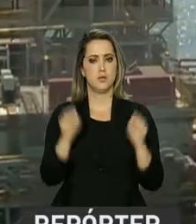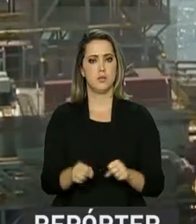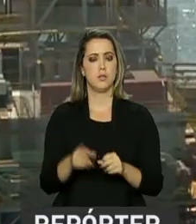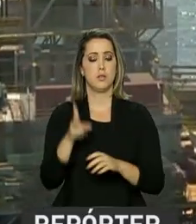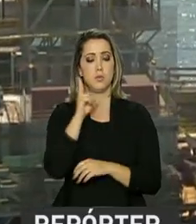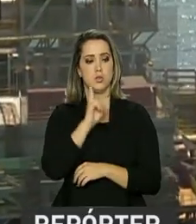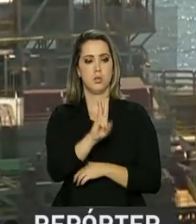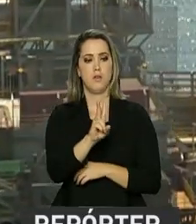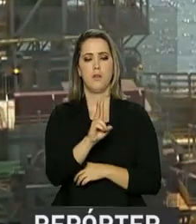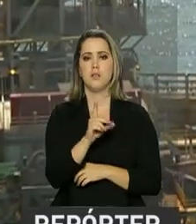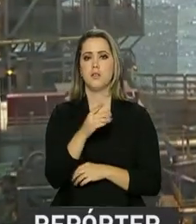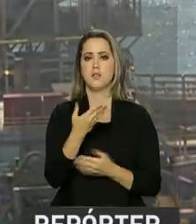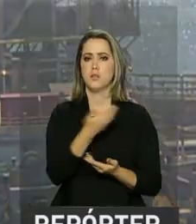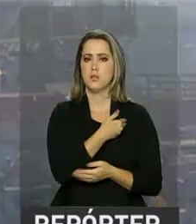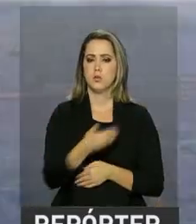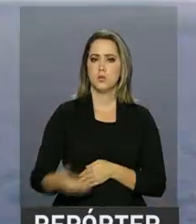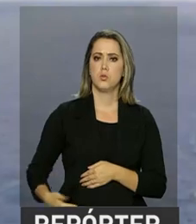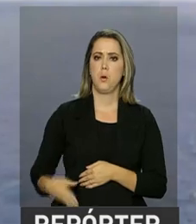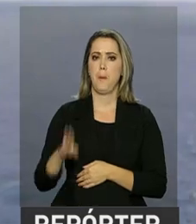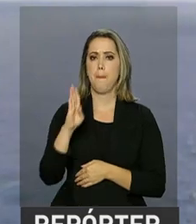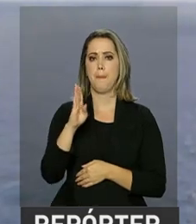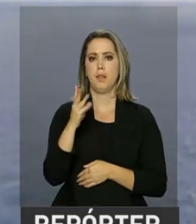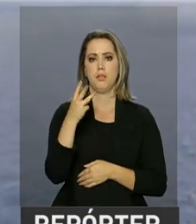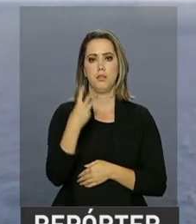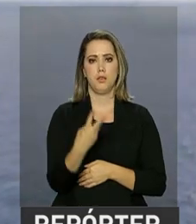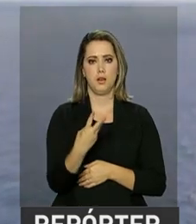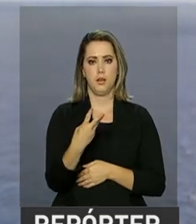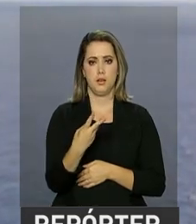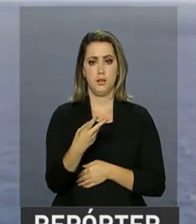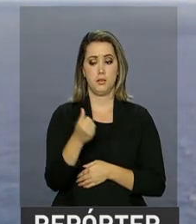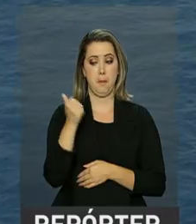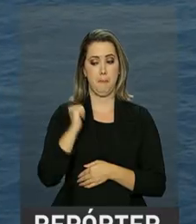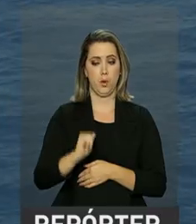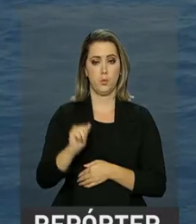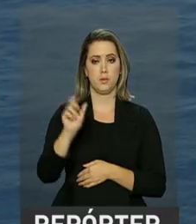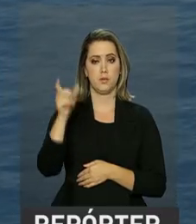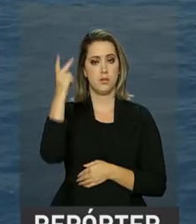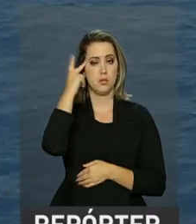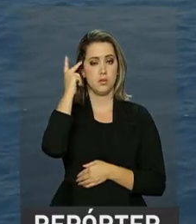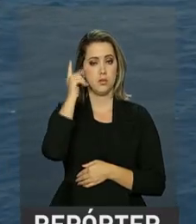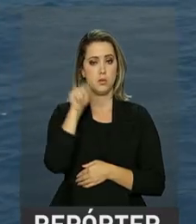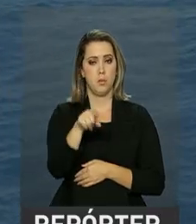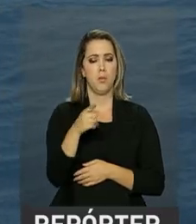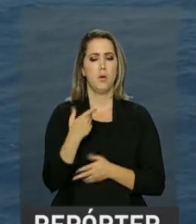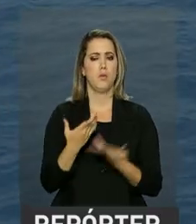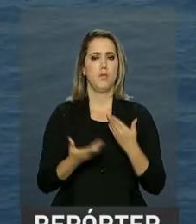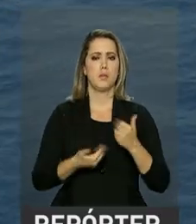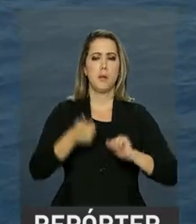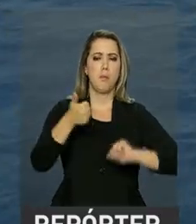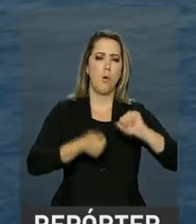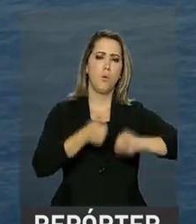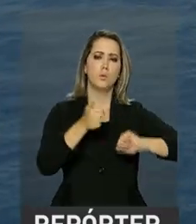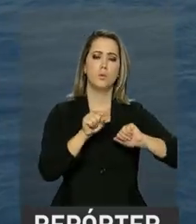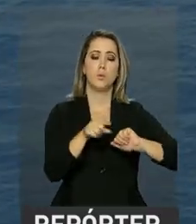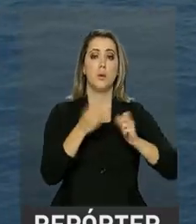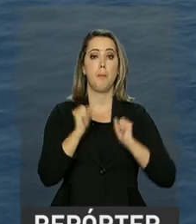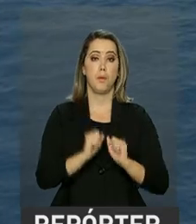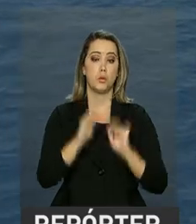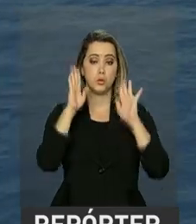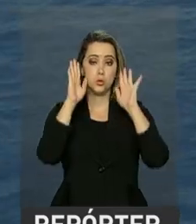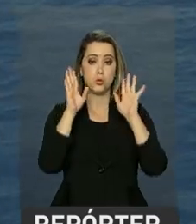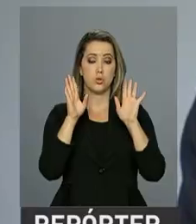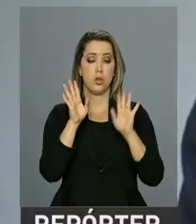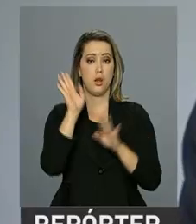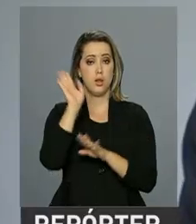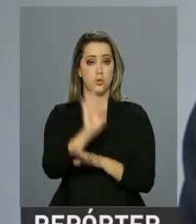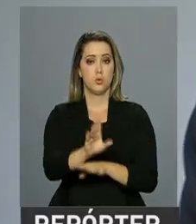governança de estatais da b 3 a bolsa de são paulo um certificado de qualidade gestão que pode ajudar a atrair mais investimentos